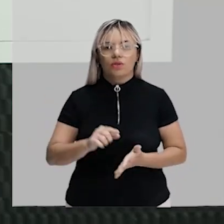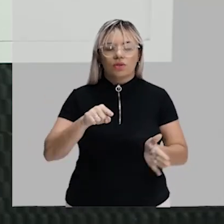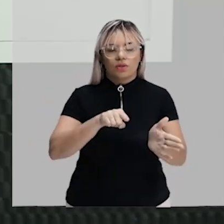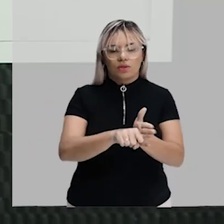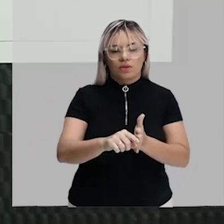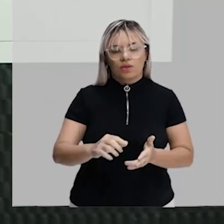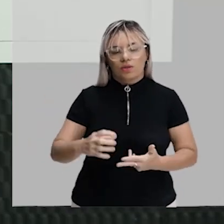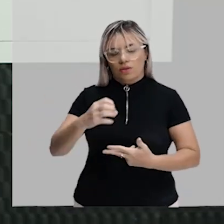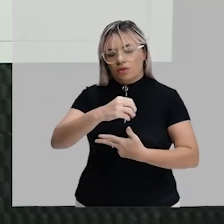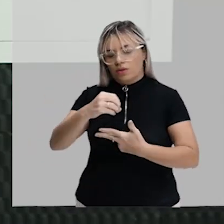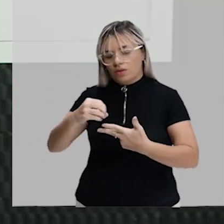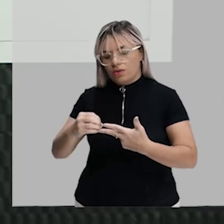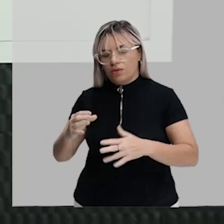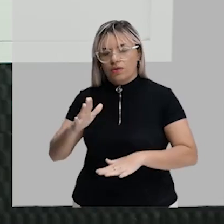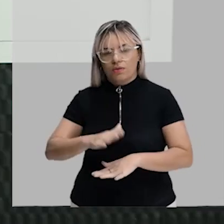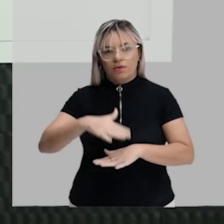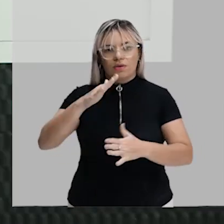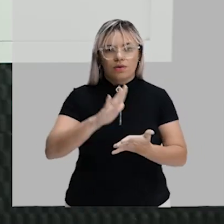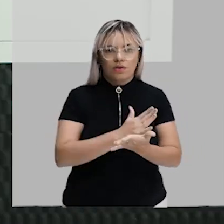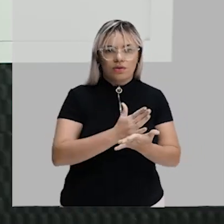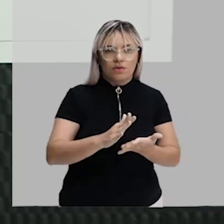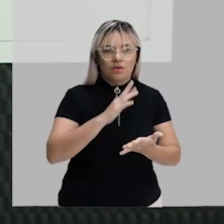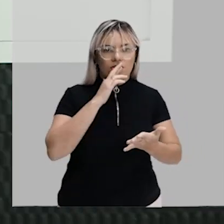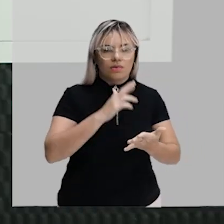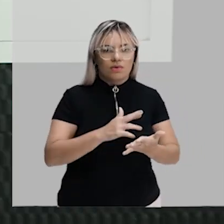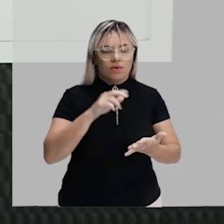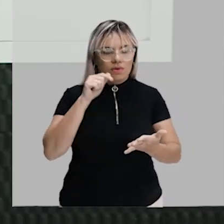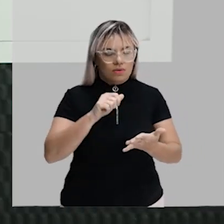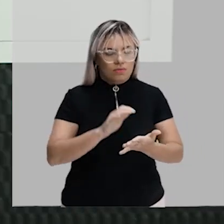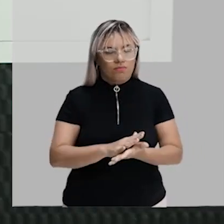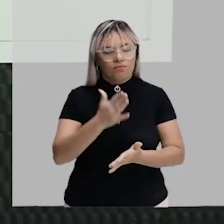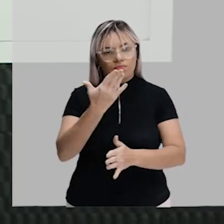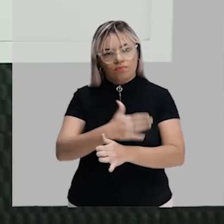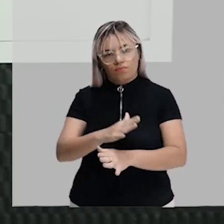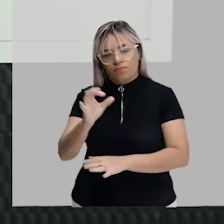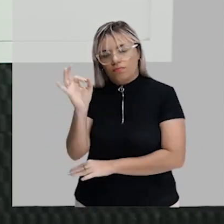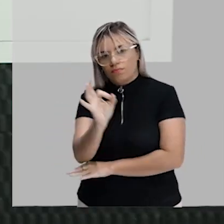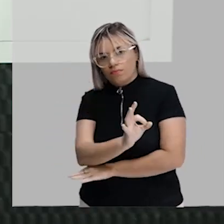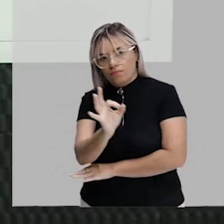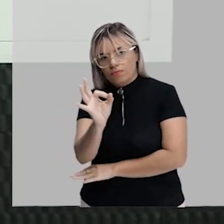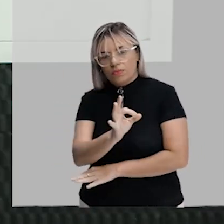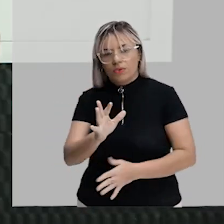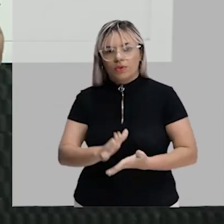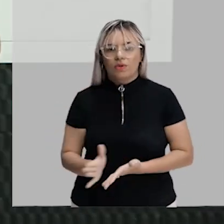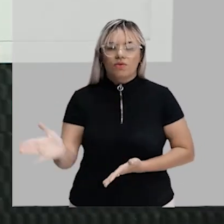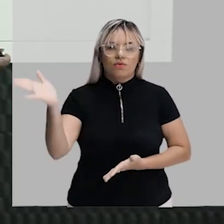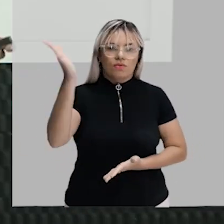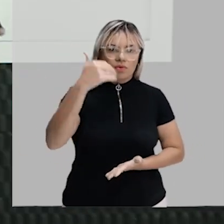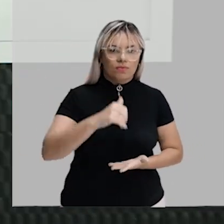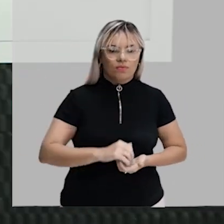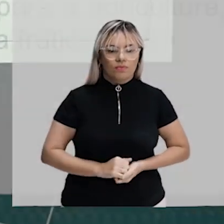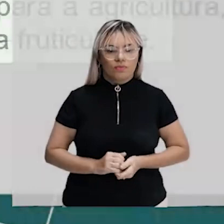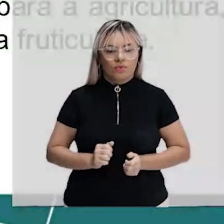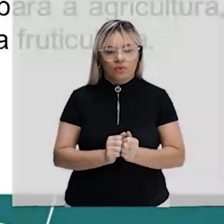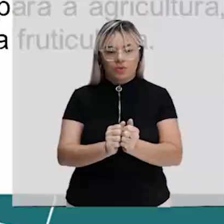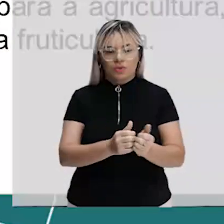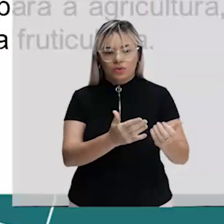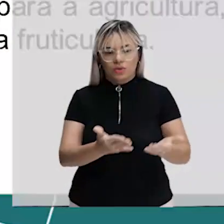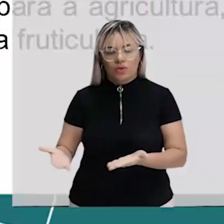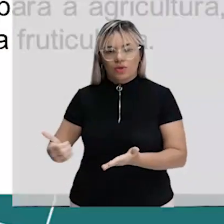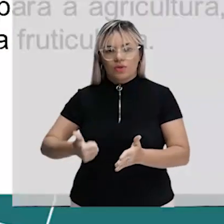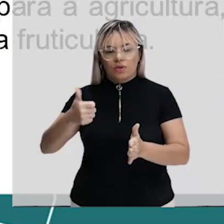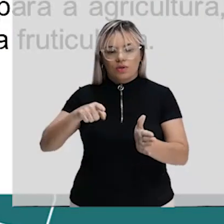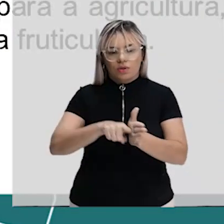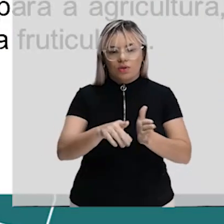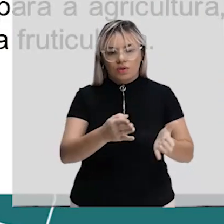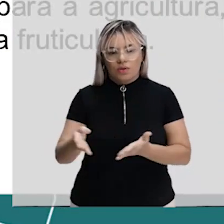Vamos responder mais algumas questões do Enem sobre porcentagem, tá? Então vamos comigo. Primeira questão,